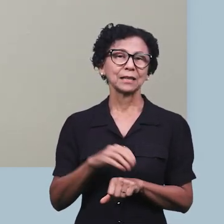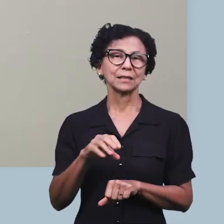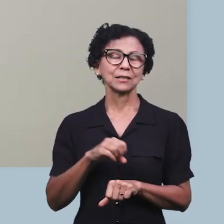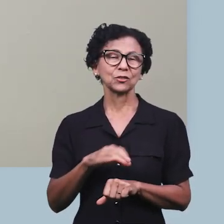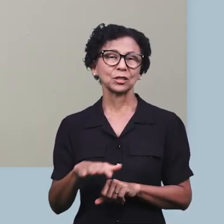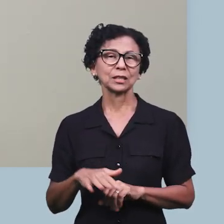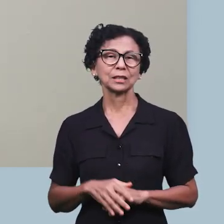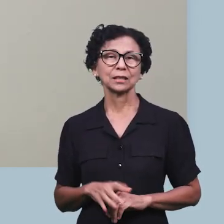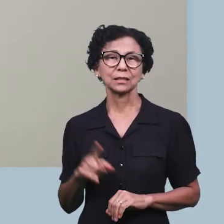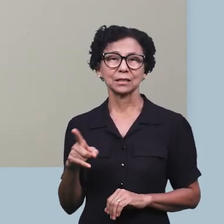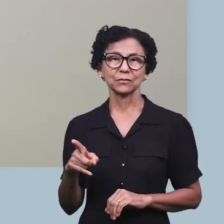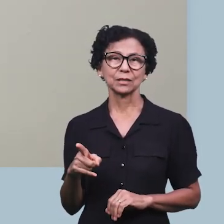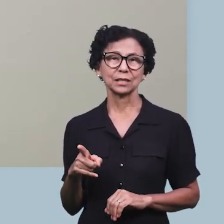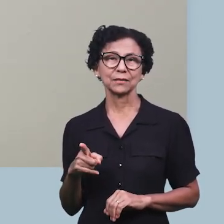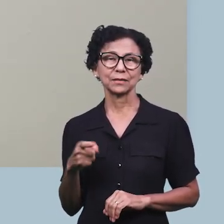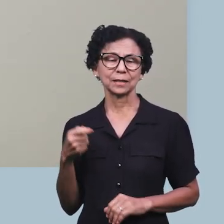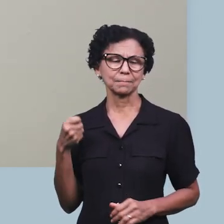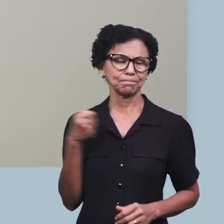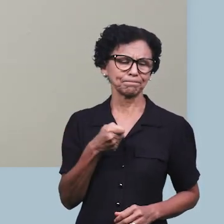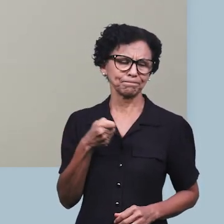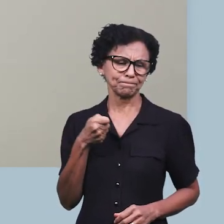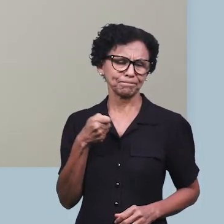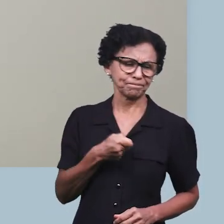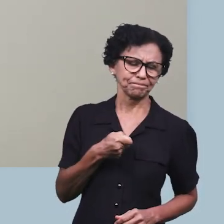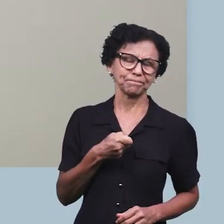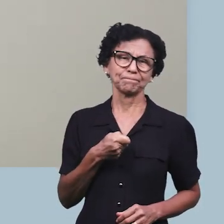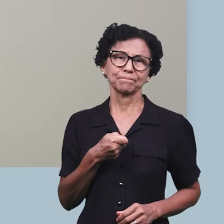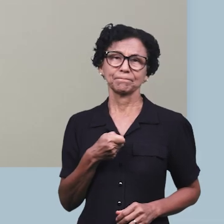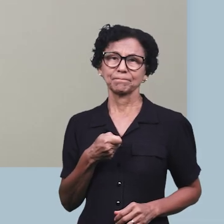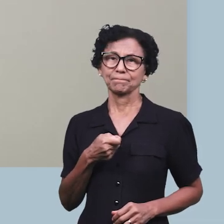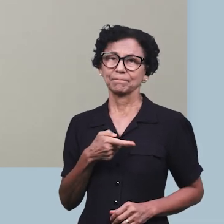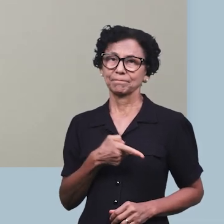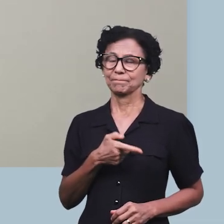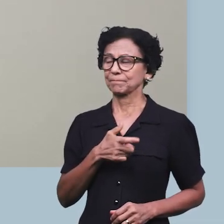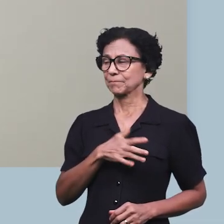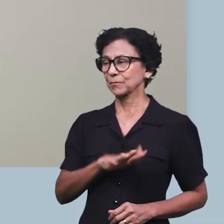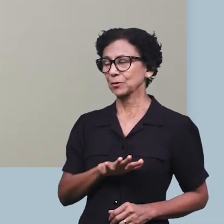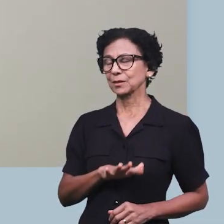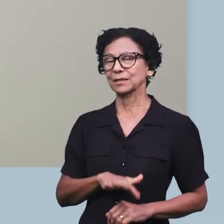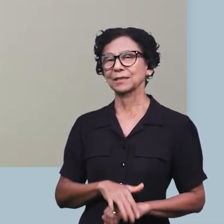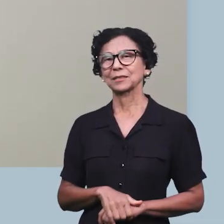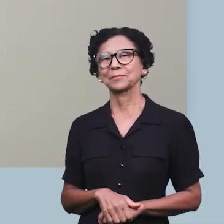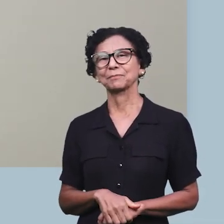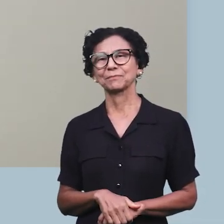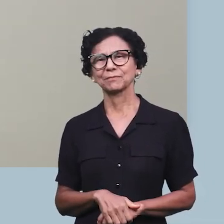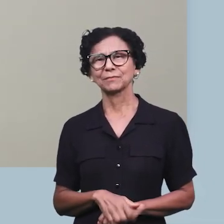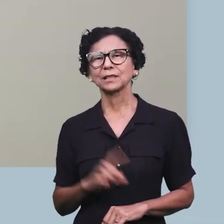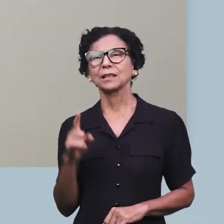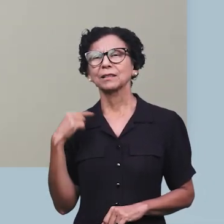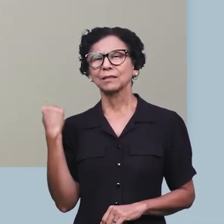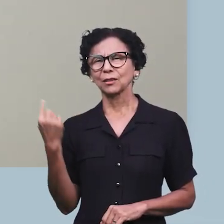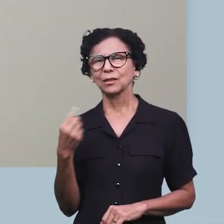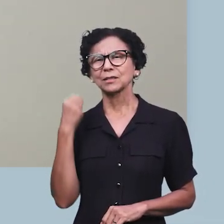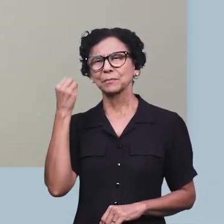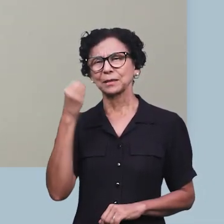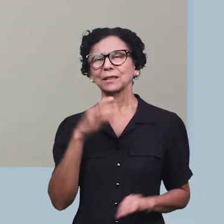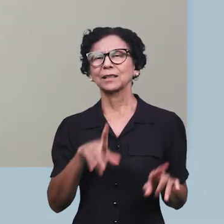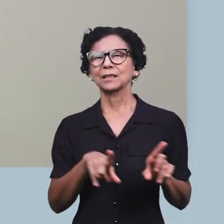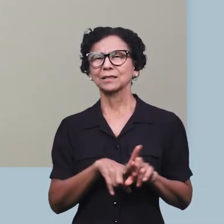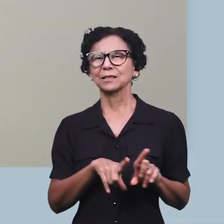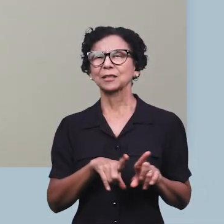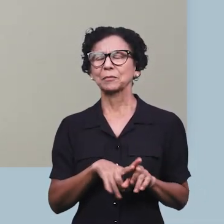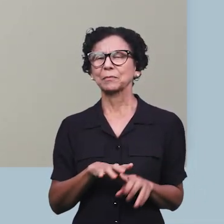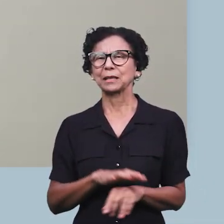alguns momentos essa pressão social ela não faz muito bem. E nós adultos já experimentamos